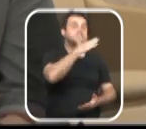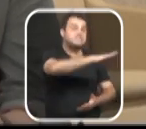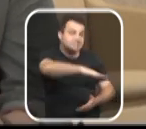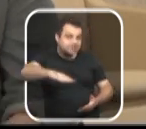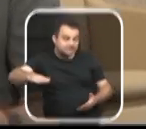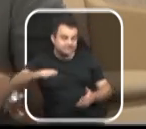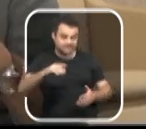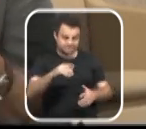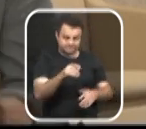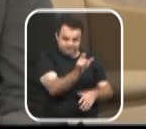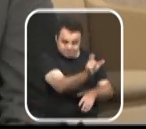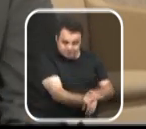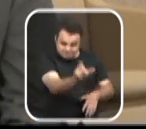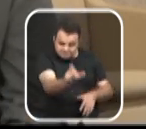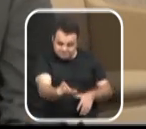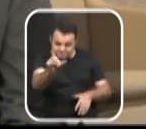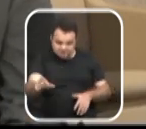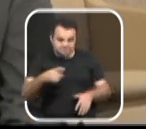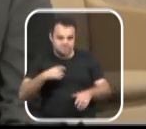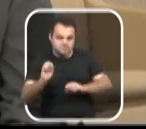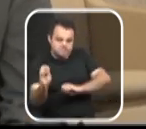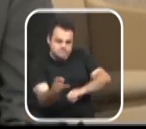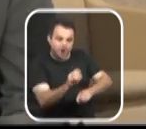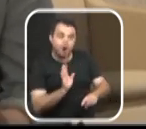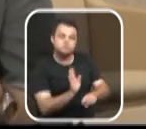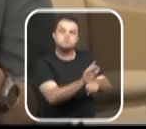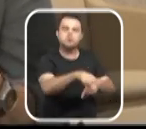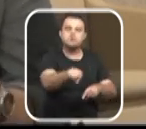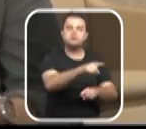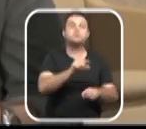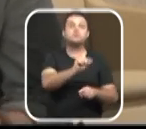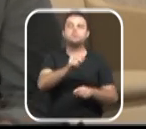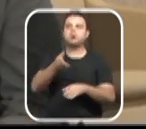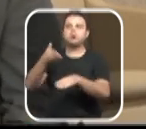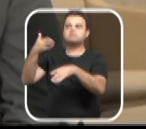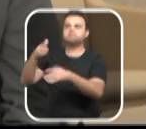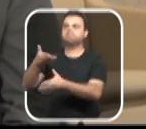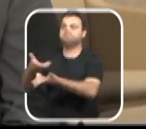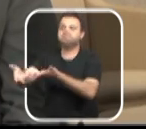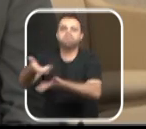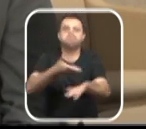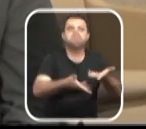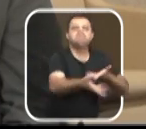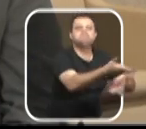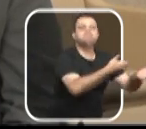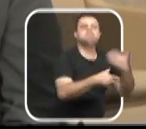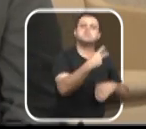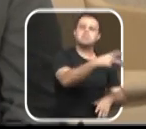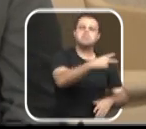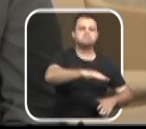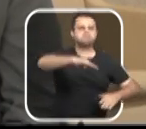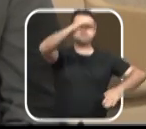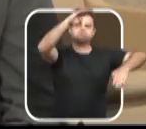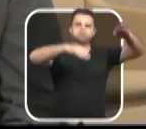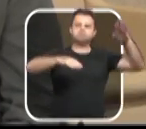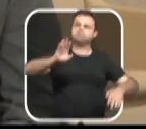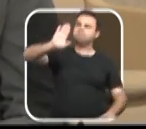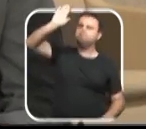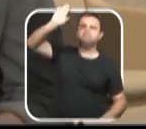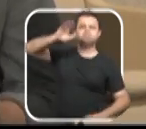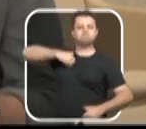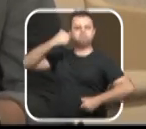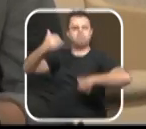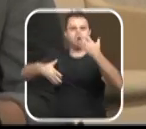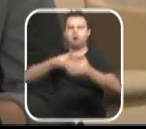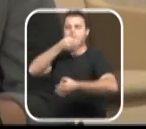formado para a participação, né, tem que ser formado para a vida democrática. Agora, quando ele